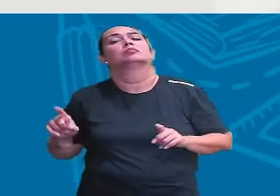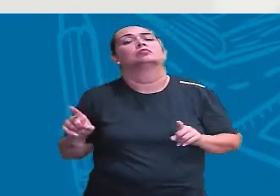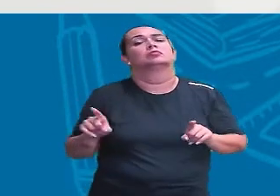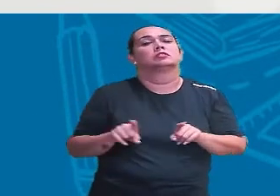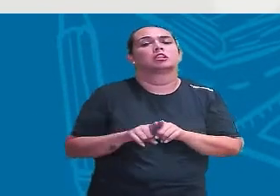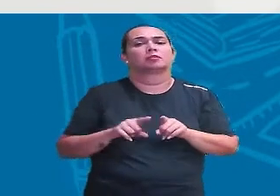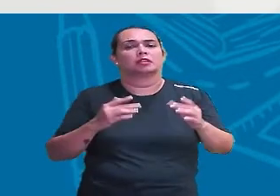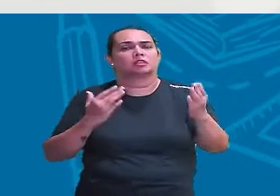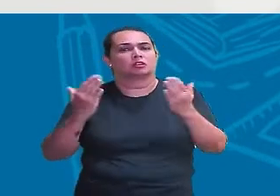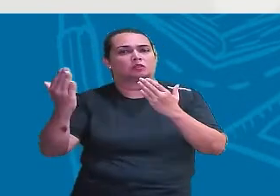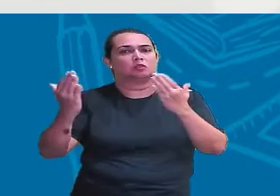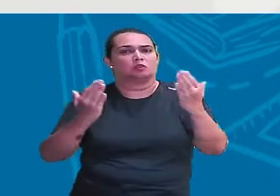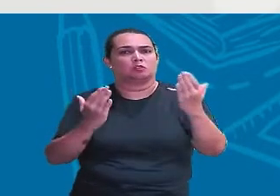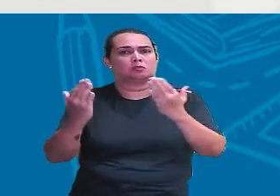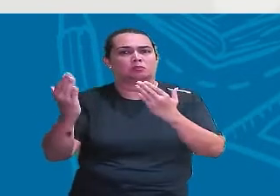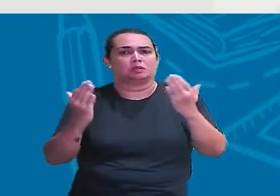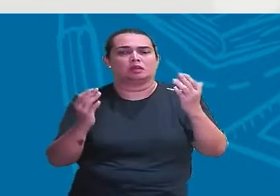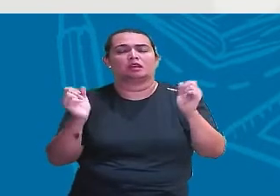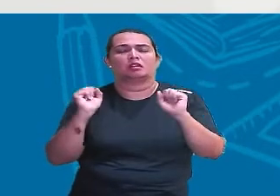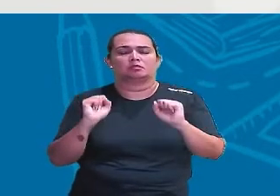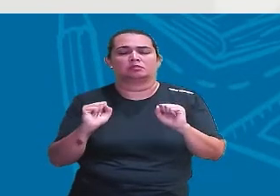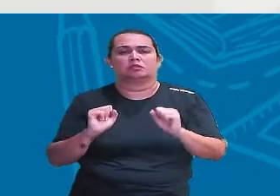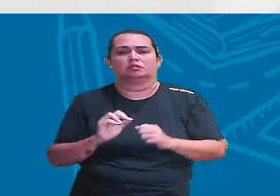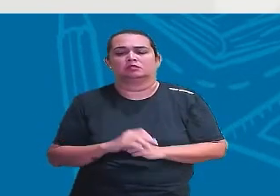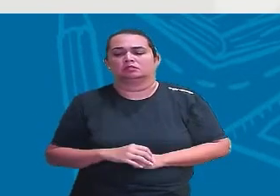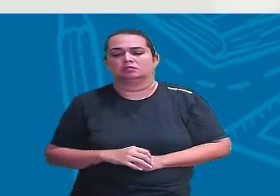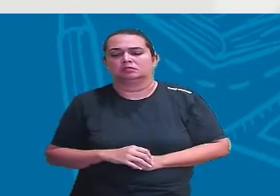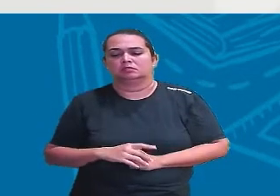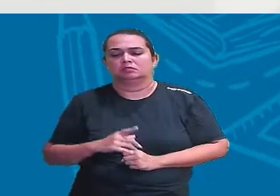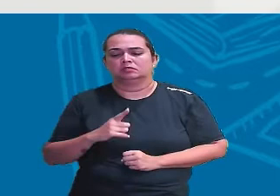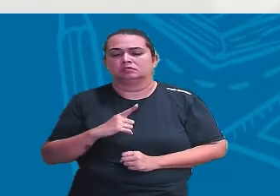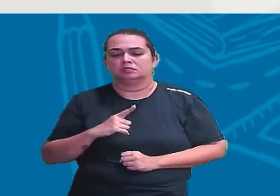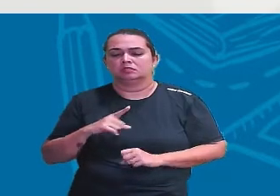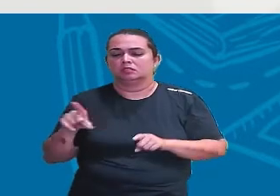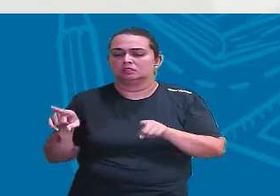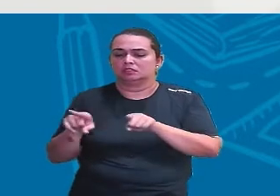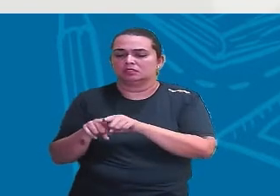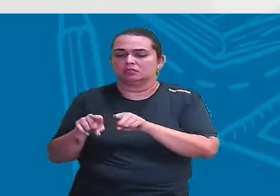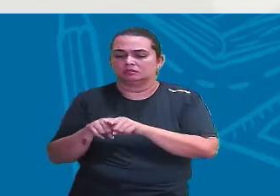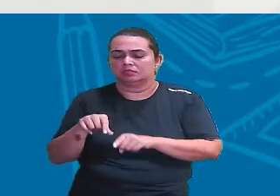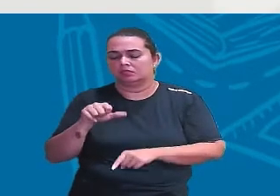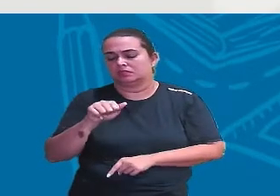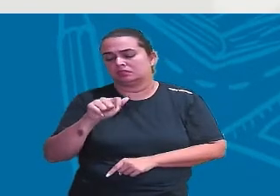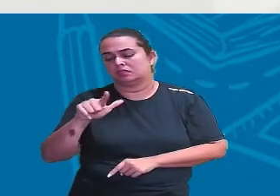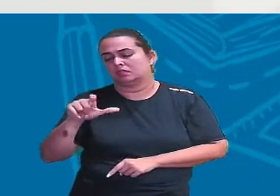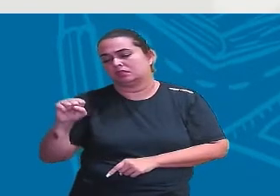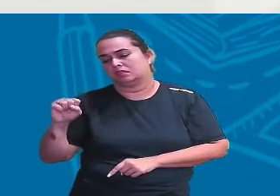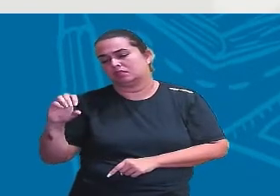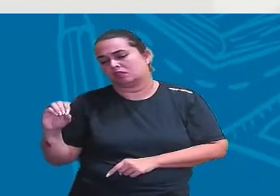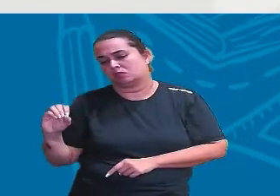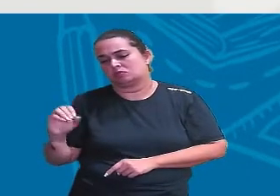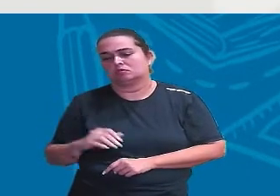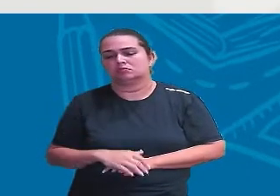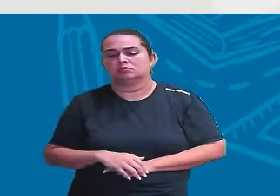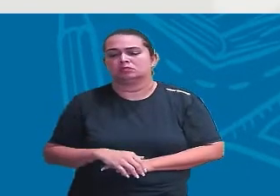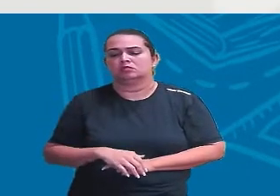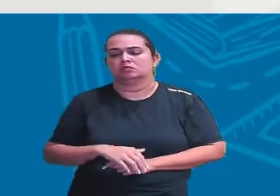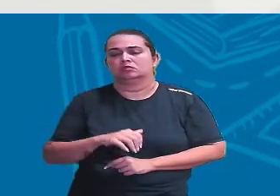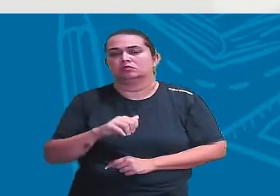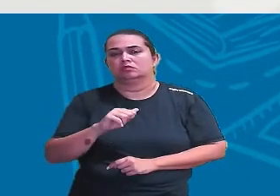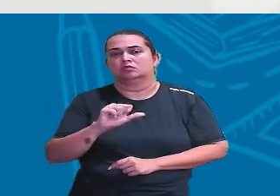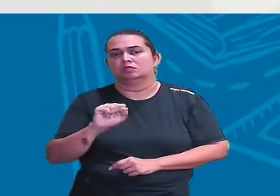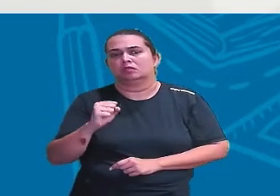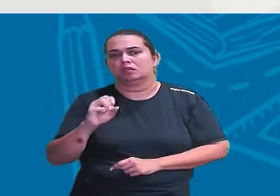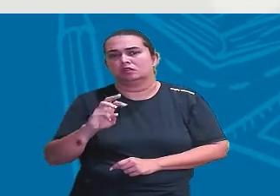comparação. Então, quais são? A gente tem o also, que significa também, ou além disso, vai depender do contexto. Temos o as